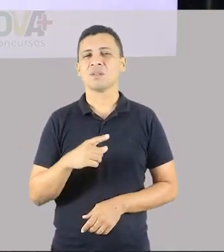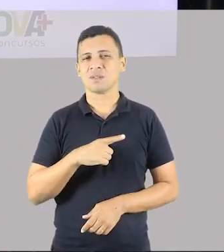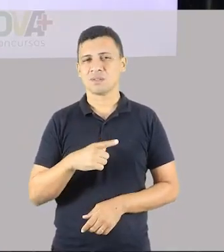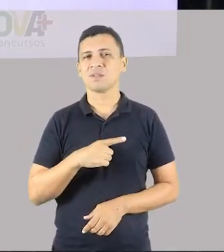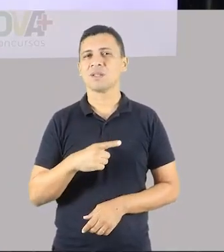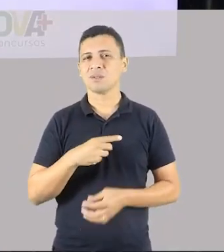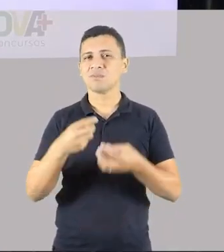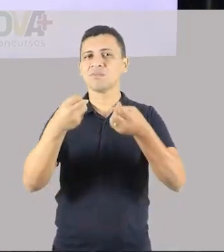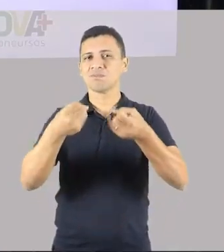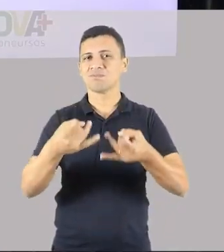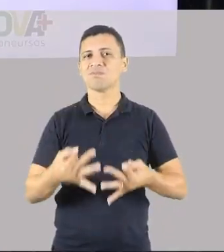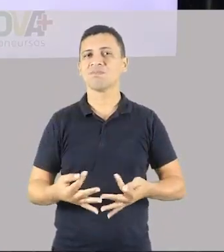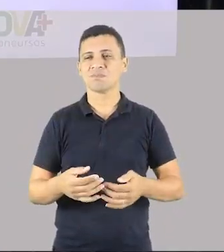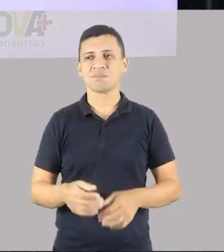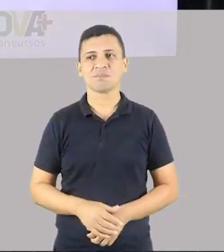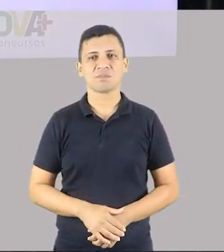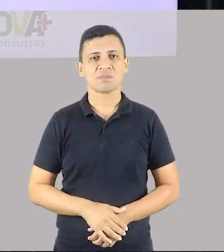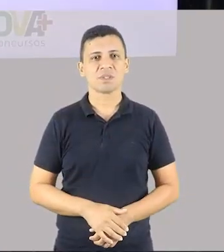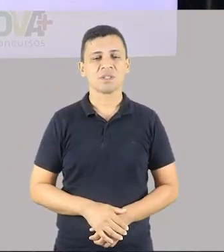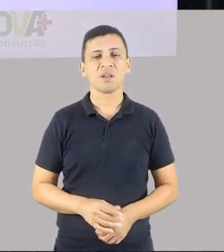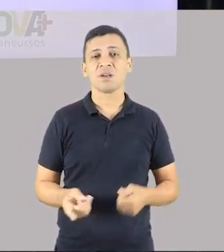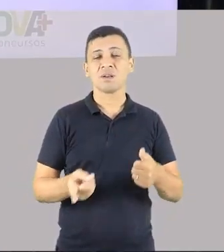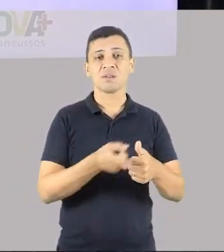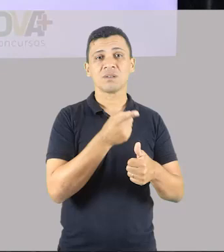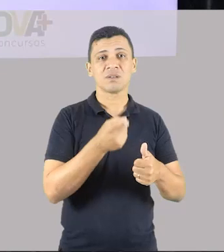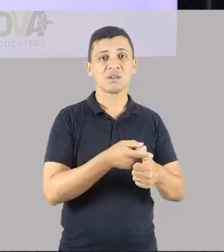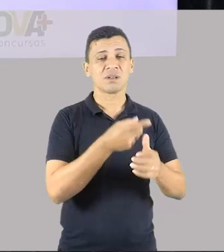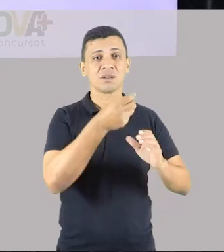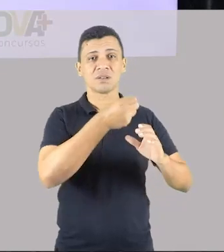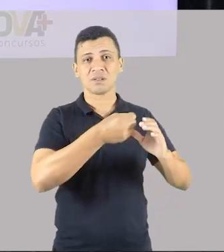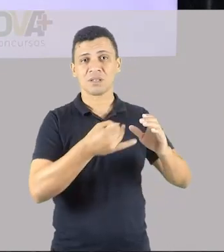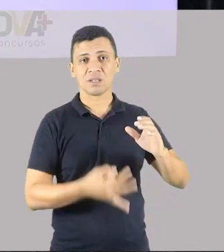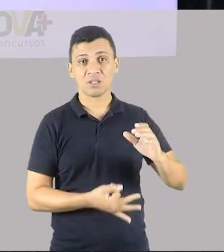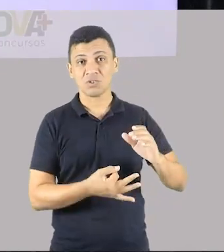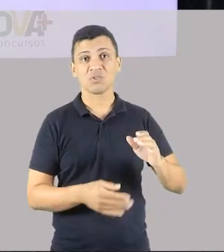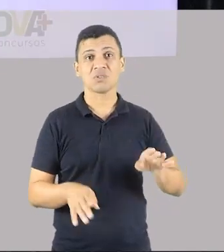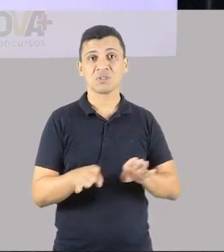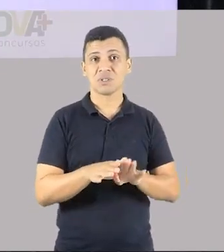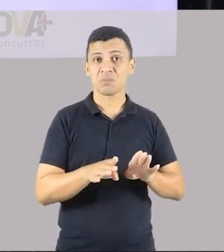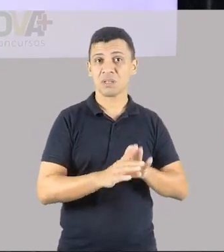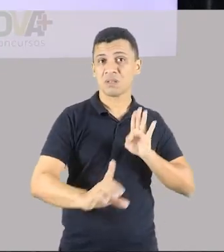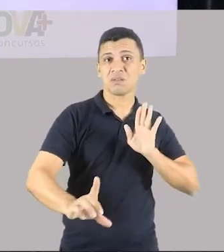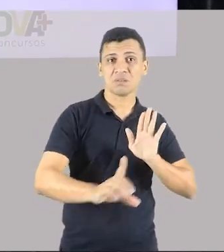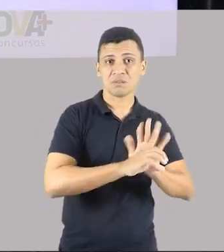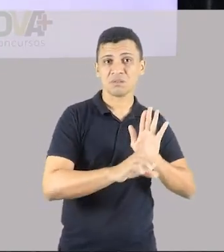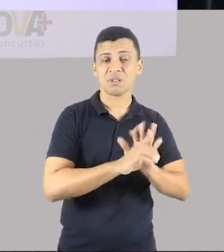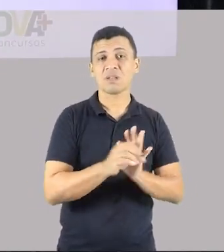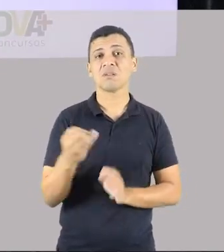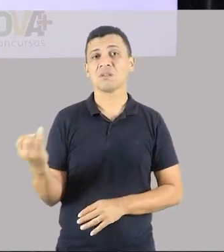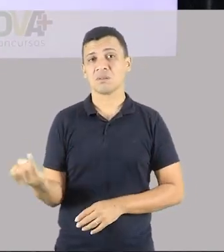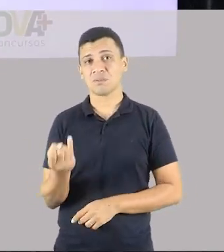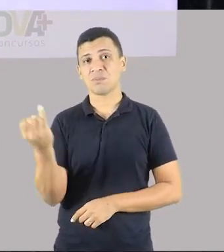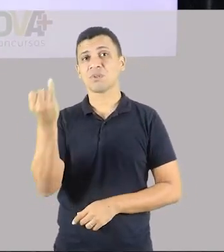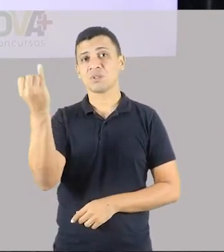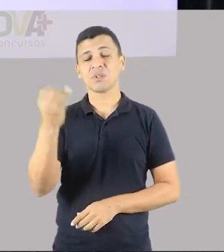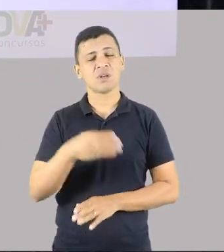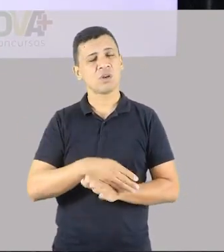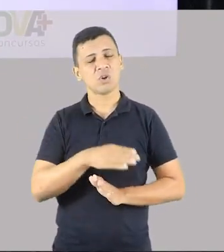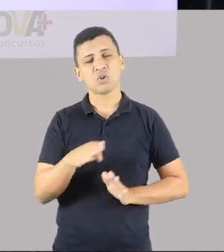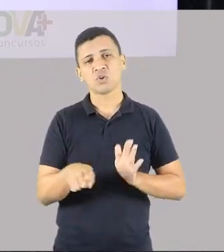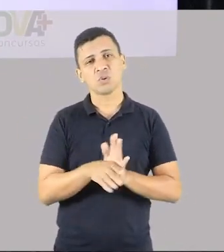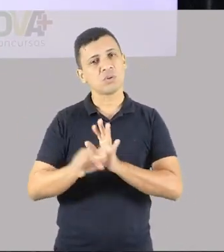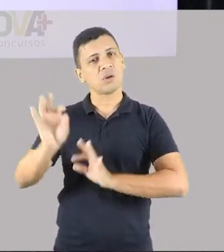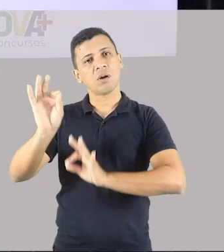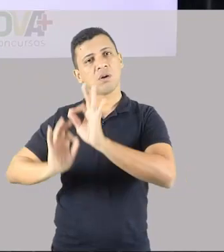razões. Uma, pela sua própria característica, robustez, pelo seu tamanho, pela sua importância em toda